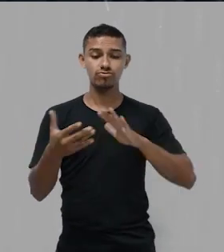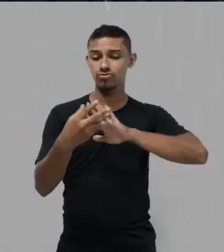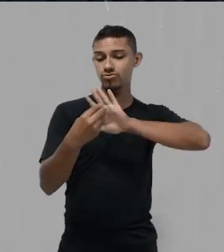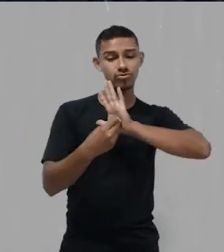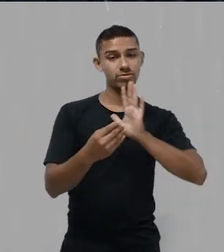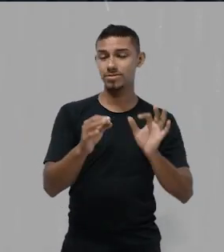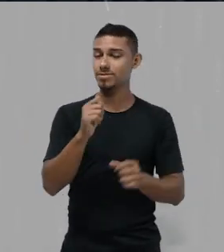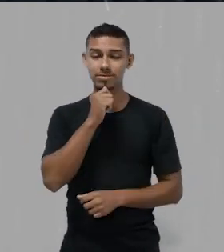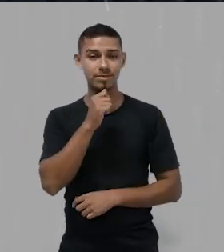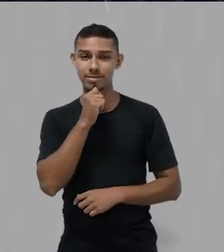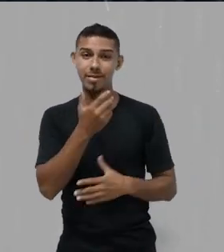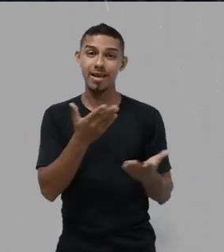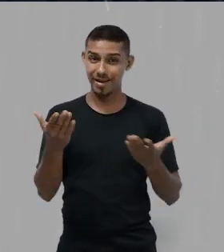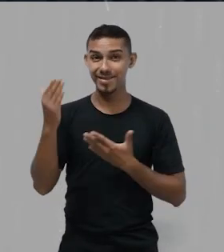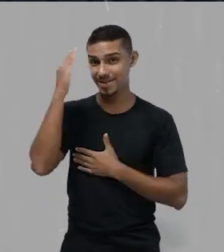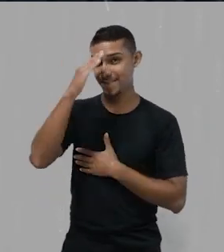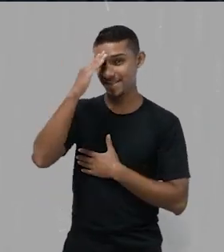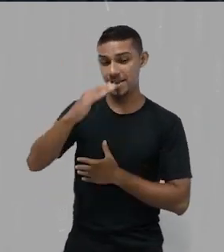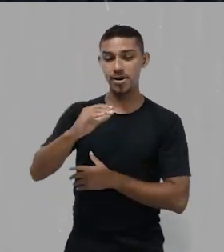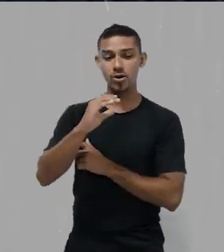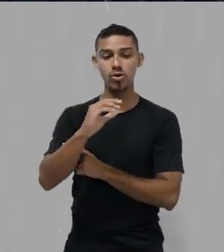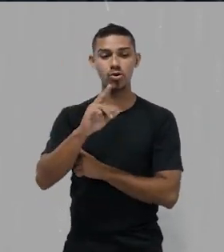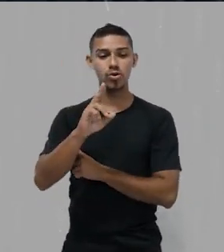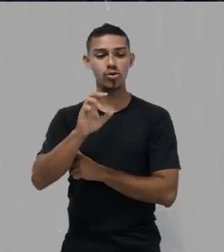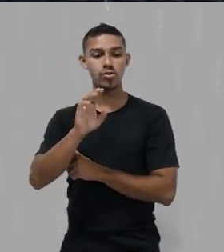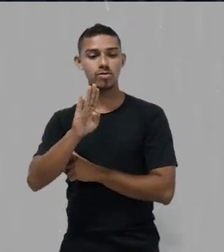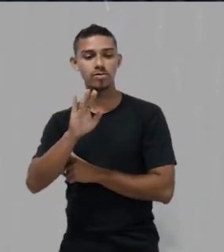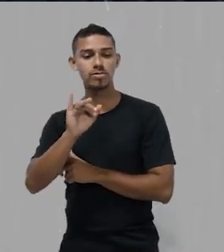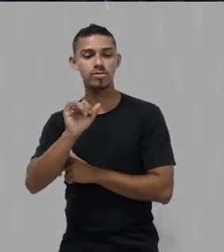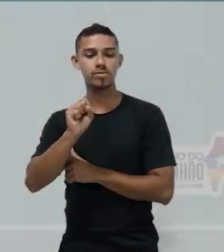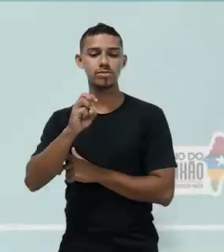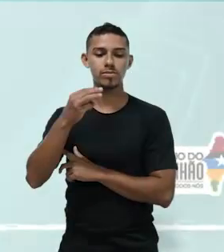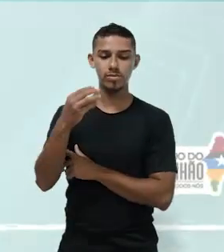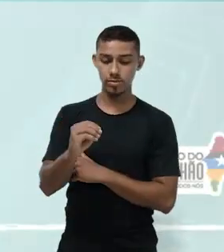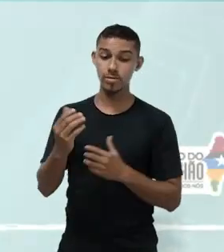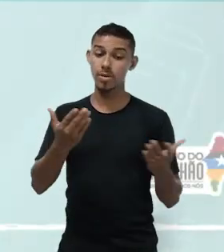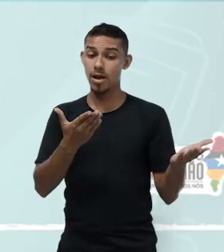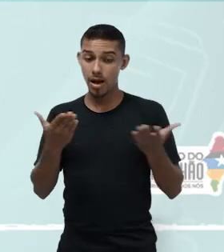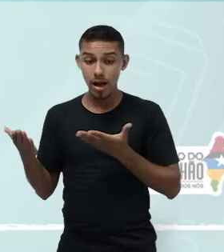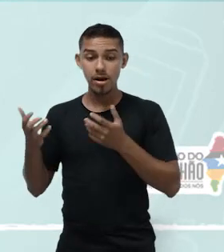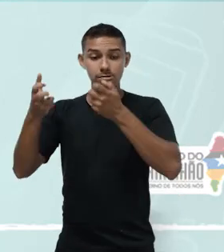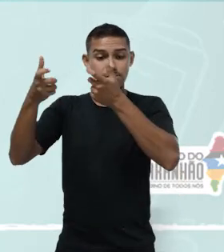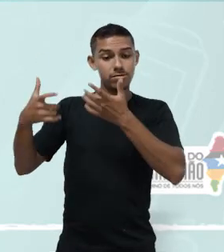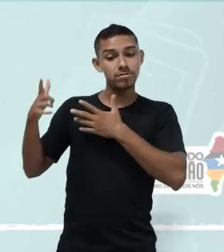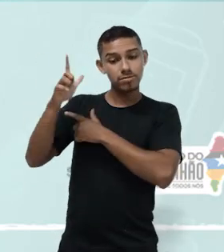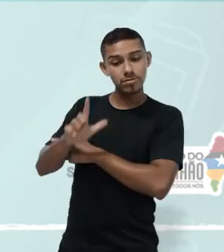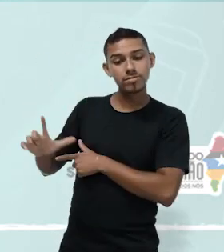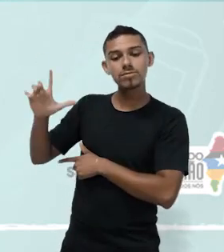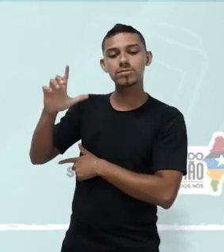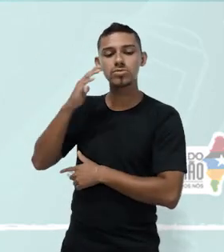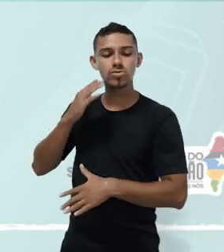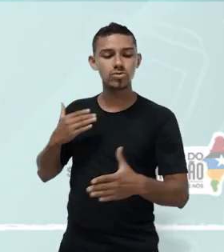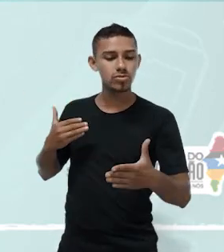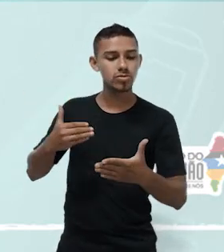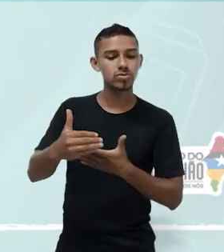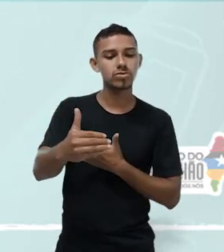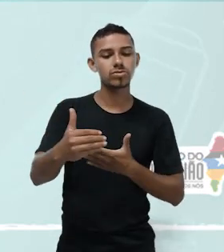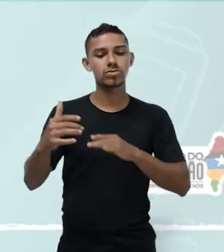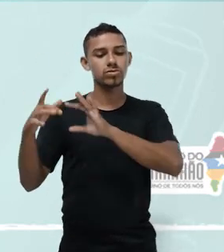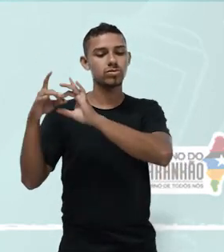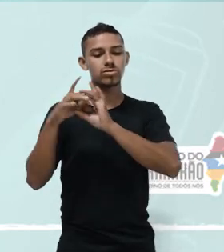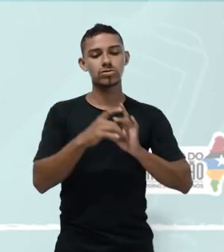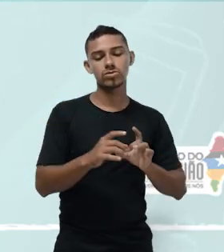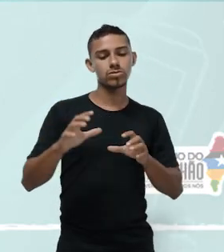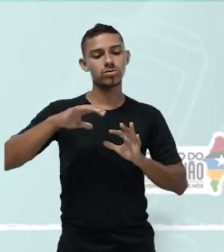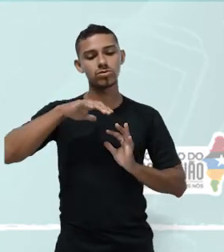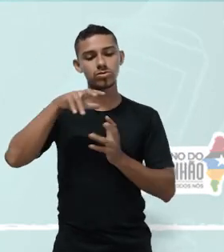o conceito do cubismo. Vamos lá. Essas vanguardas europeias, elas começam num contexto bem interessante. O mundo no